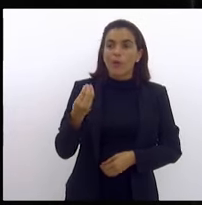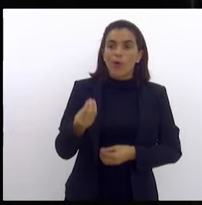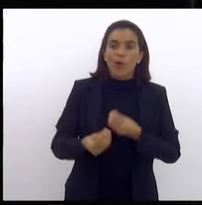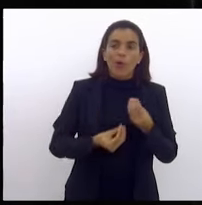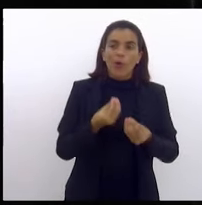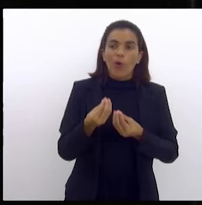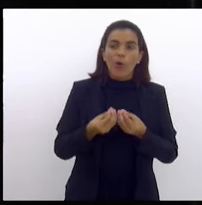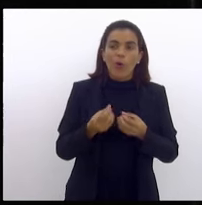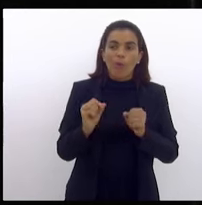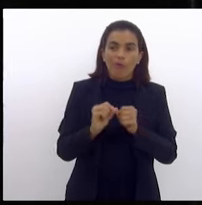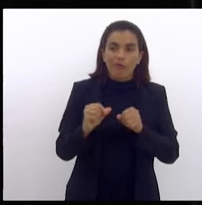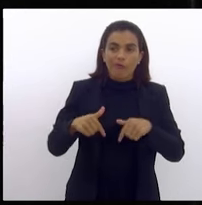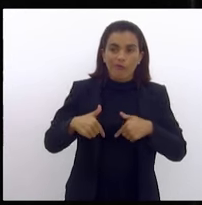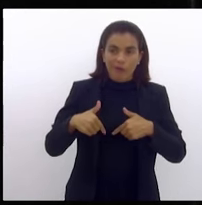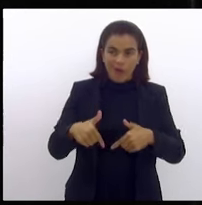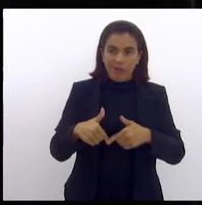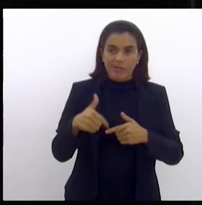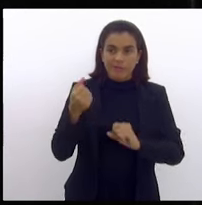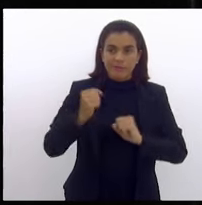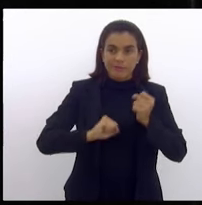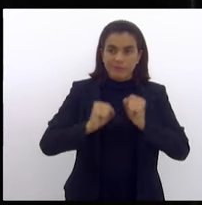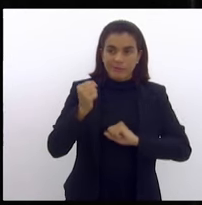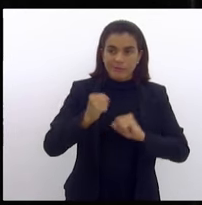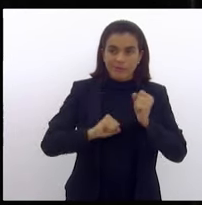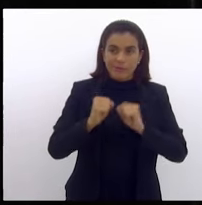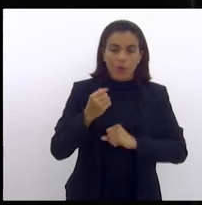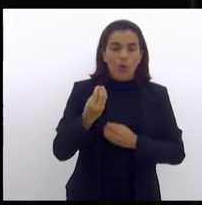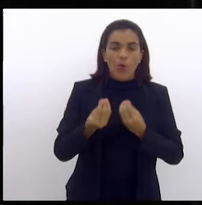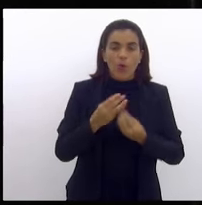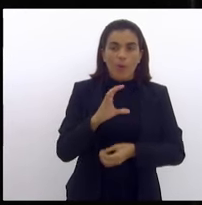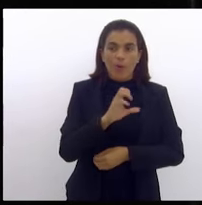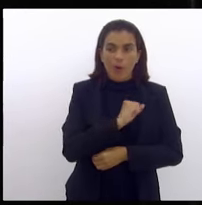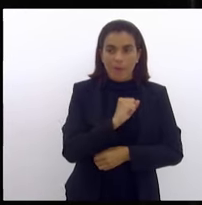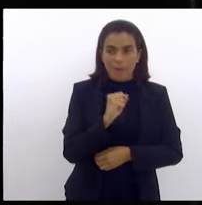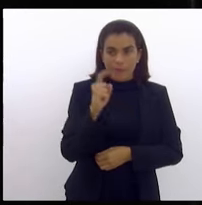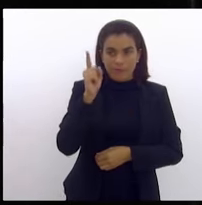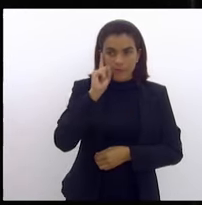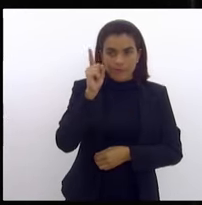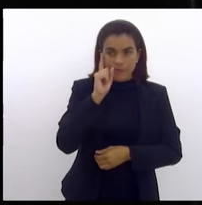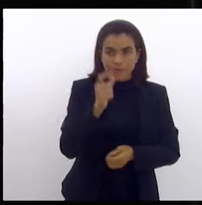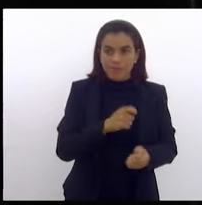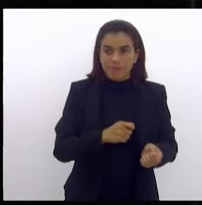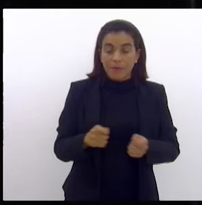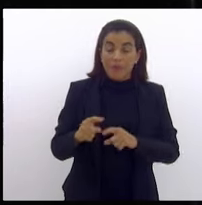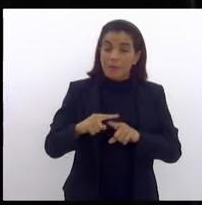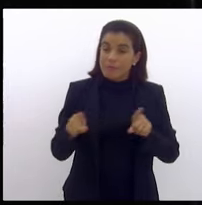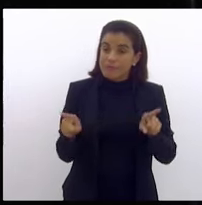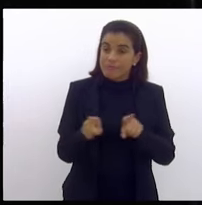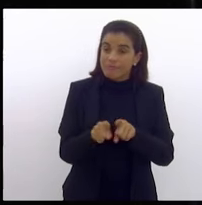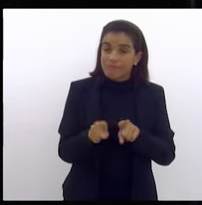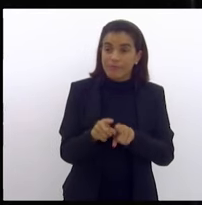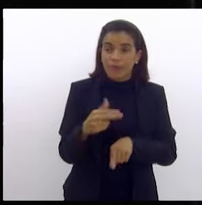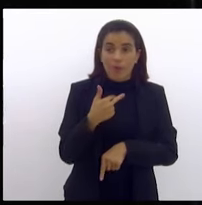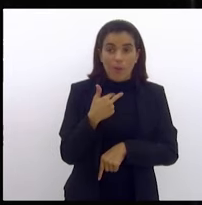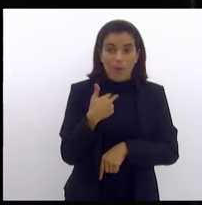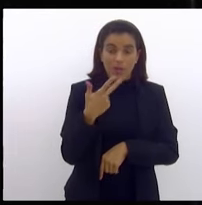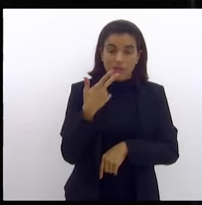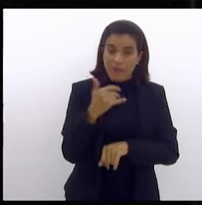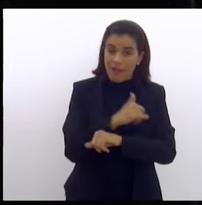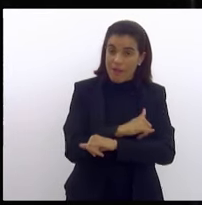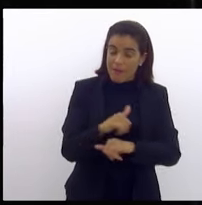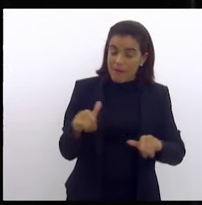se faz, como é que se produz, como é que se ama no dia a dia. Mas também não posso deixar de